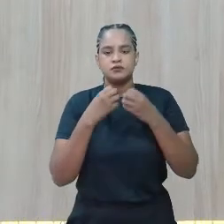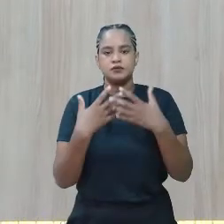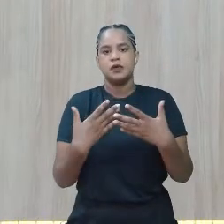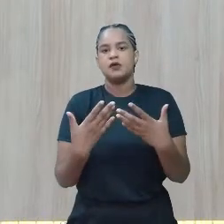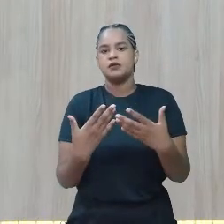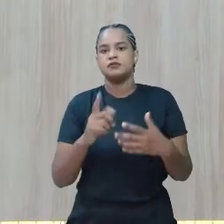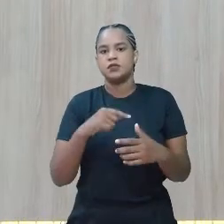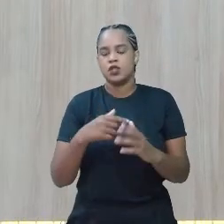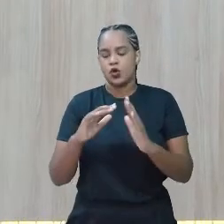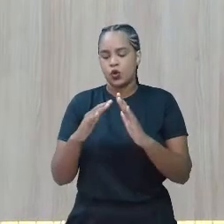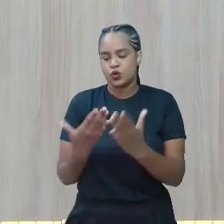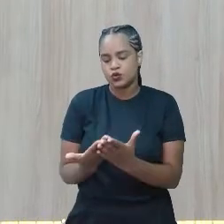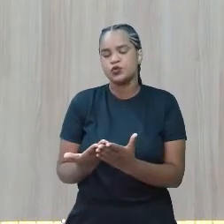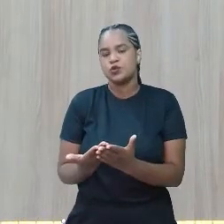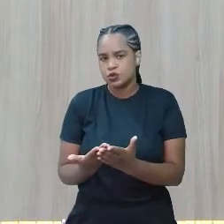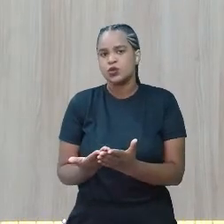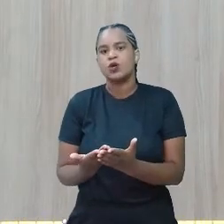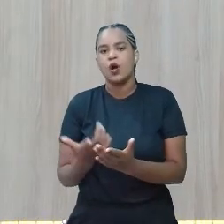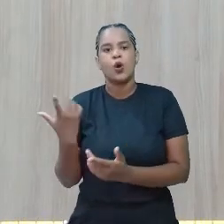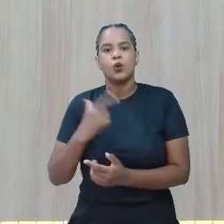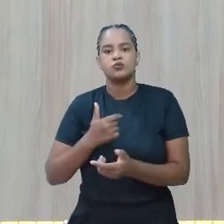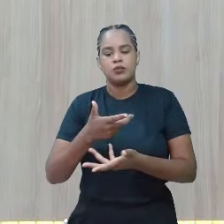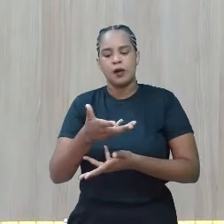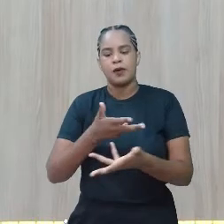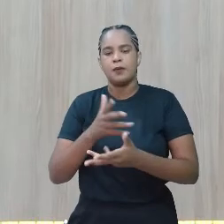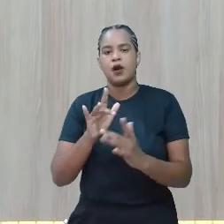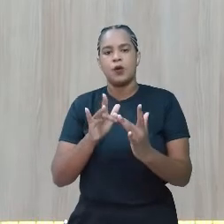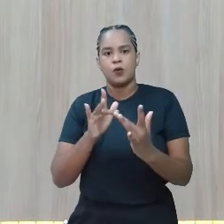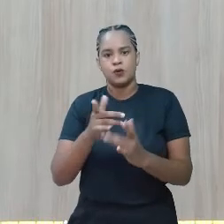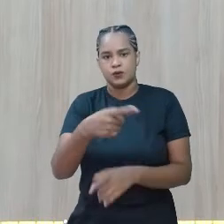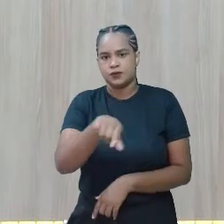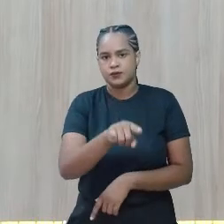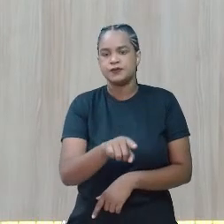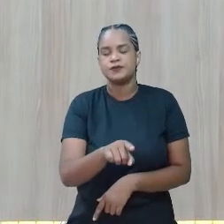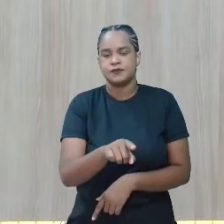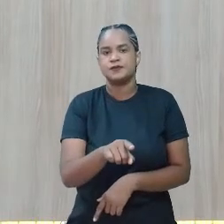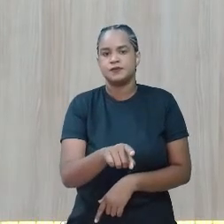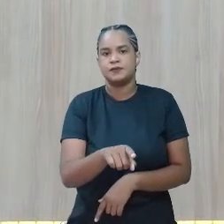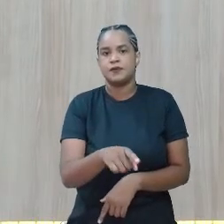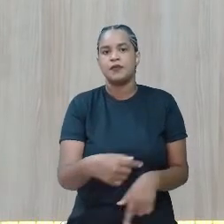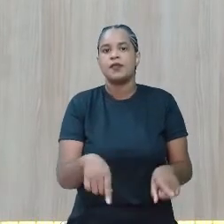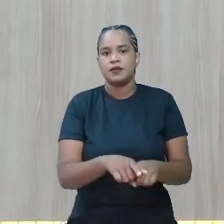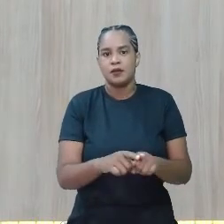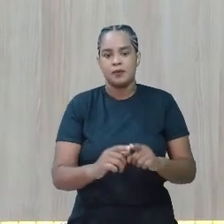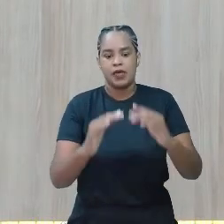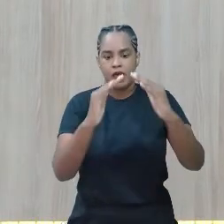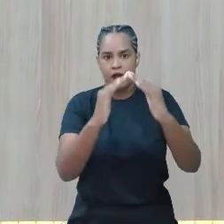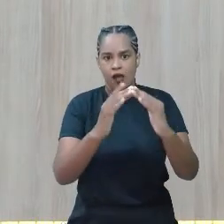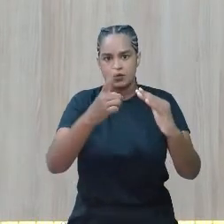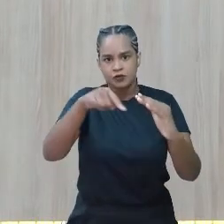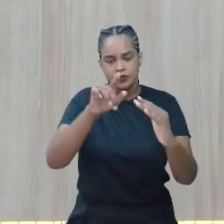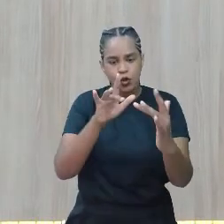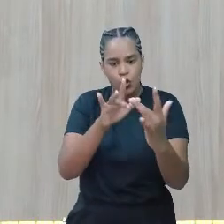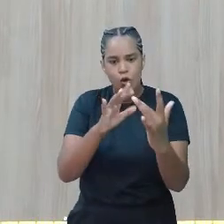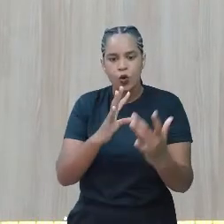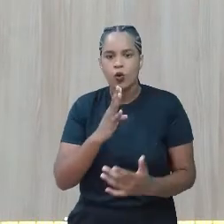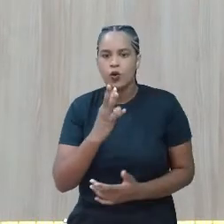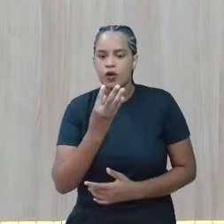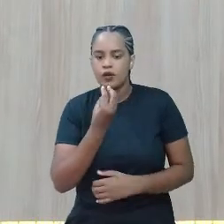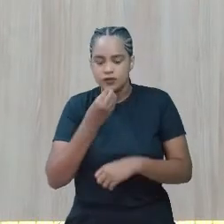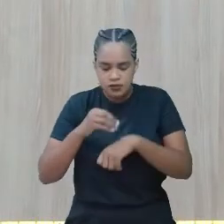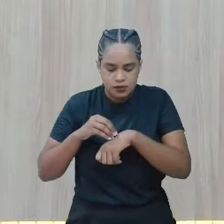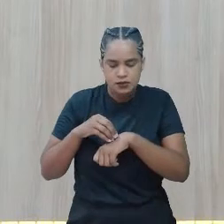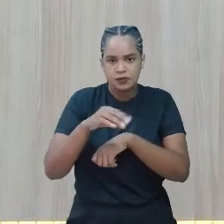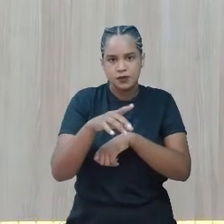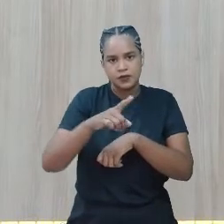rede municipal, poder estar interagindo com vocês, entrando em cada casa, não é? Com conhecimento,